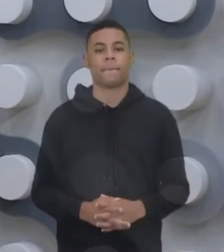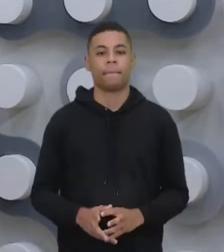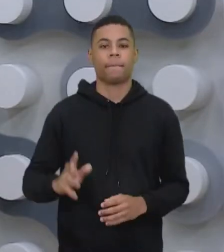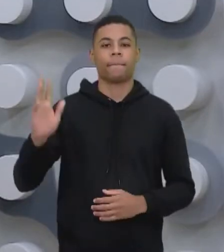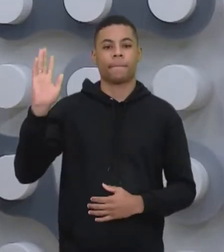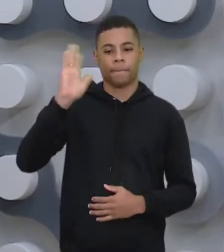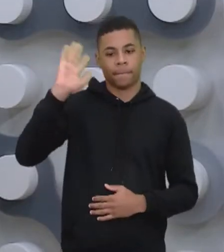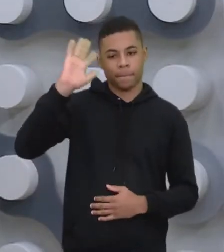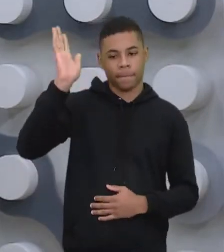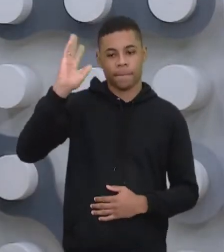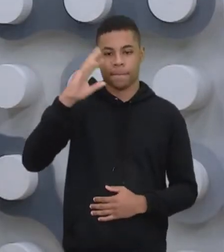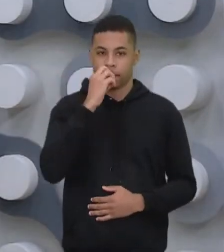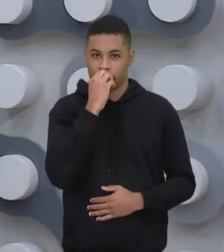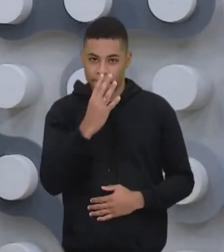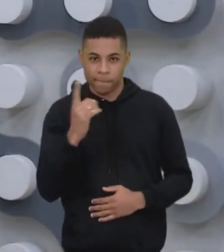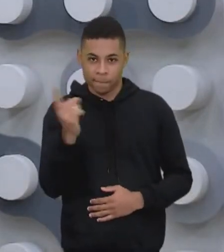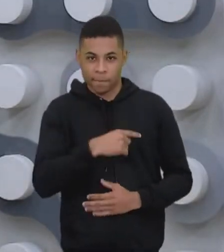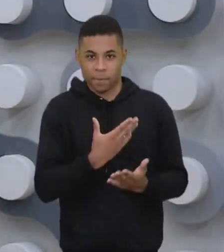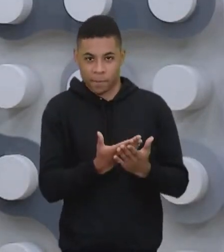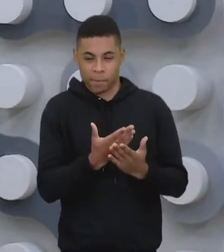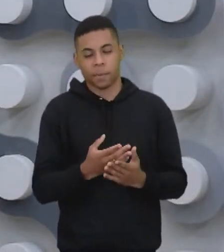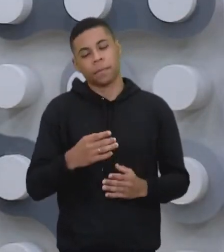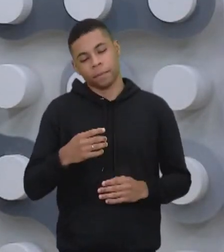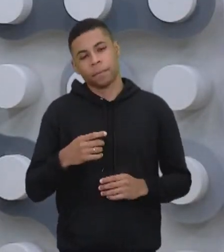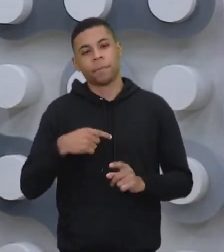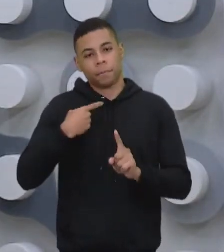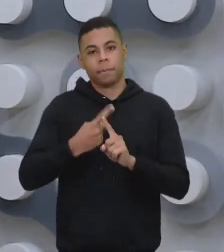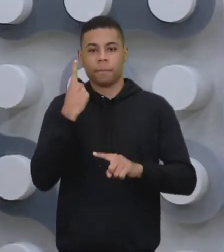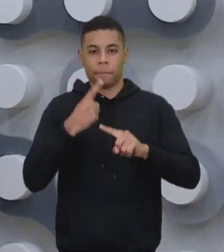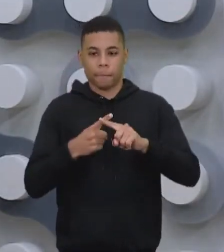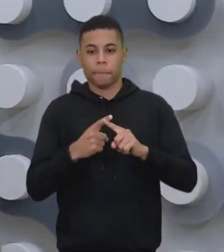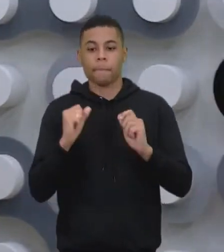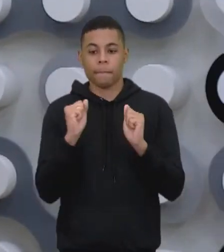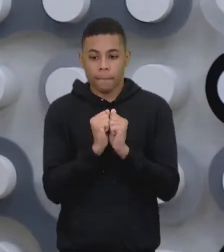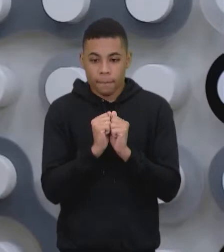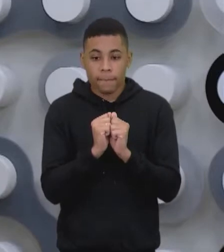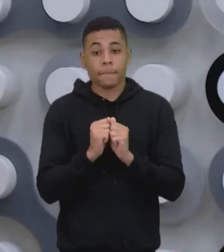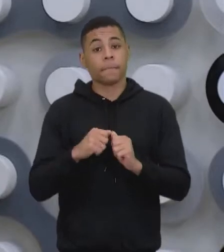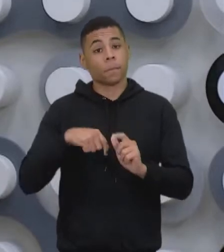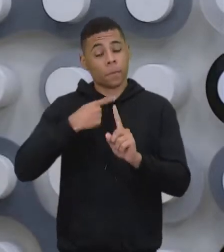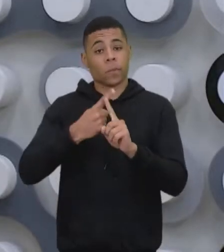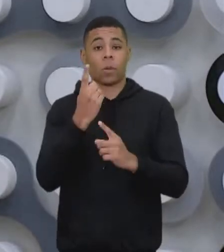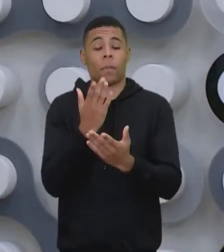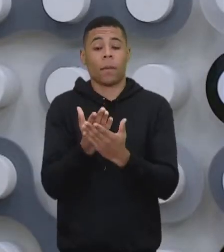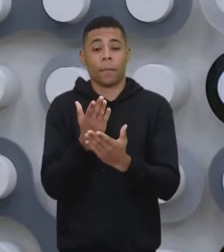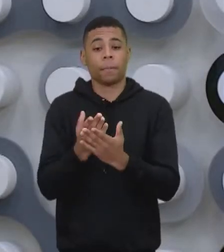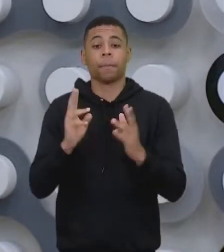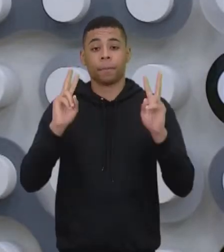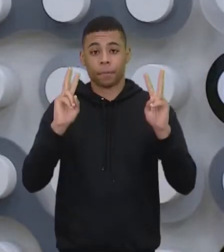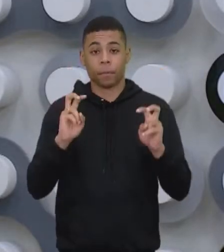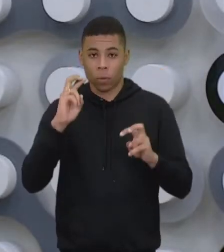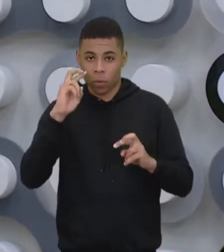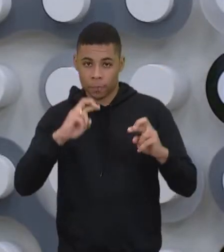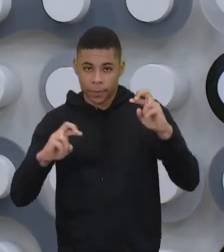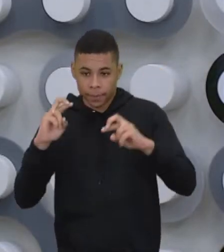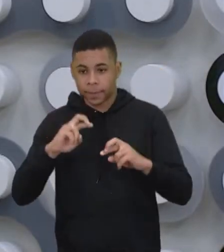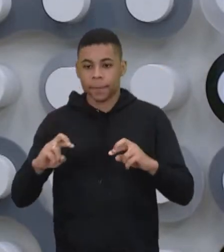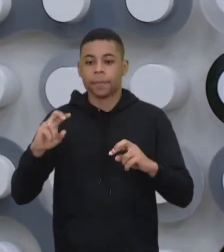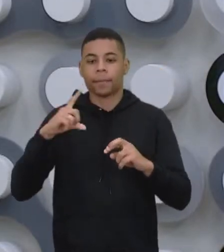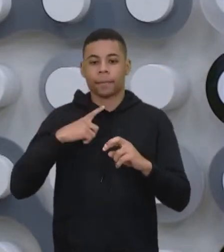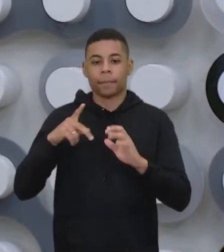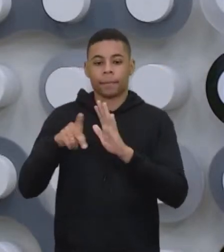Olá, queridíssimos estudantes! Estamos aqui mais uma vez para mais uma aula do nosso Observatório da